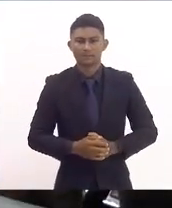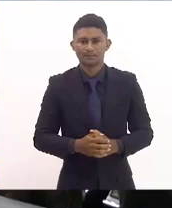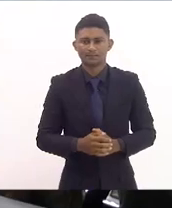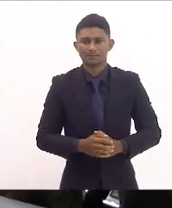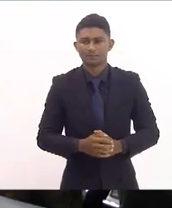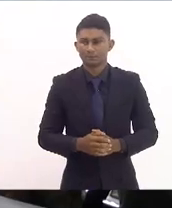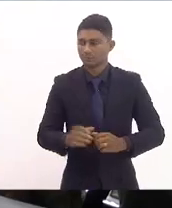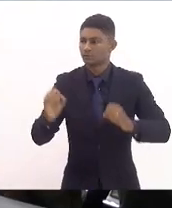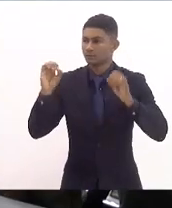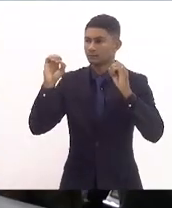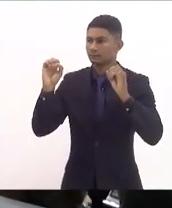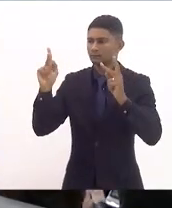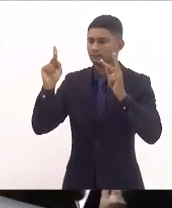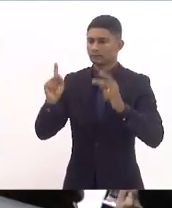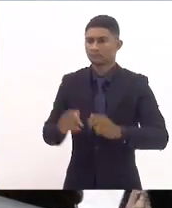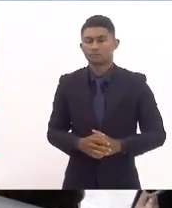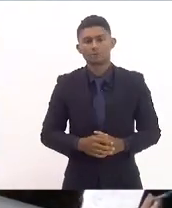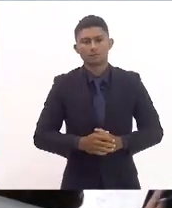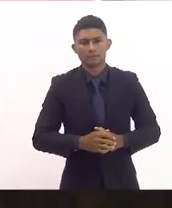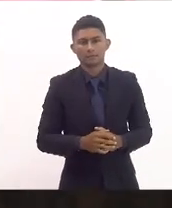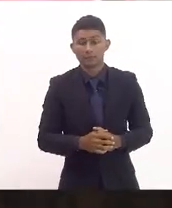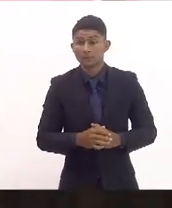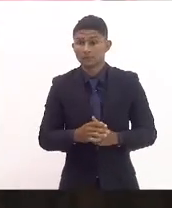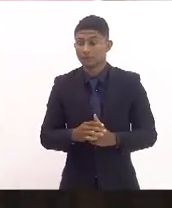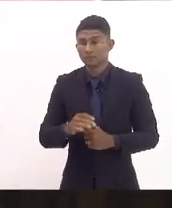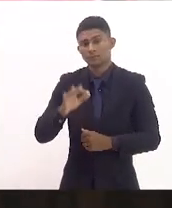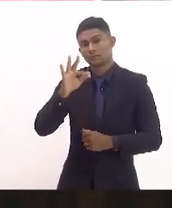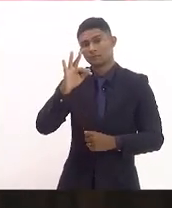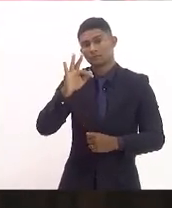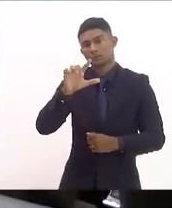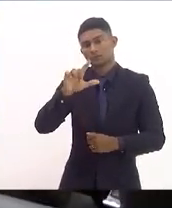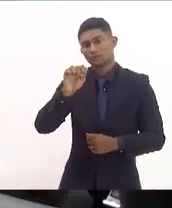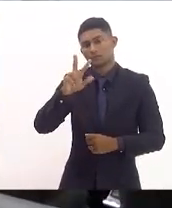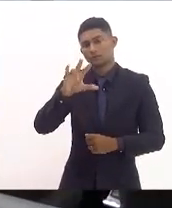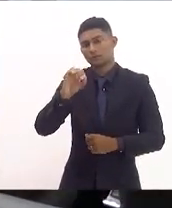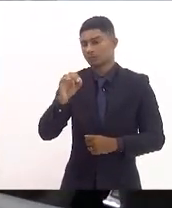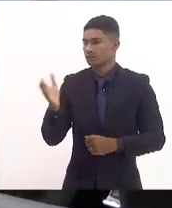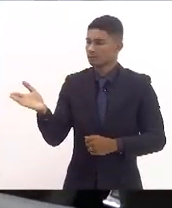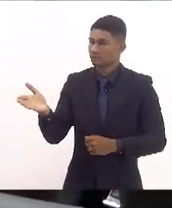Ok Deputado Flávio